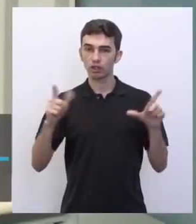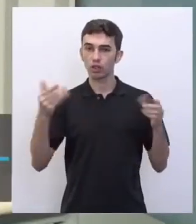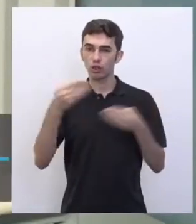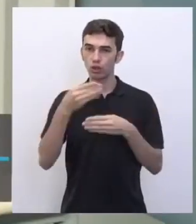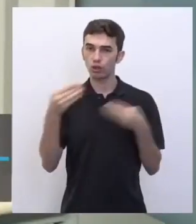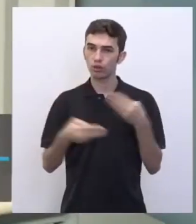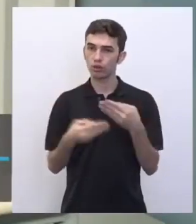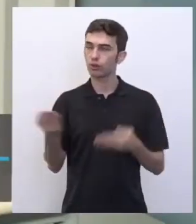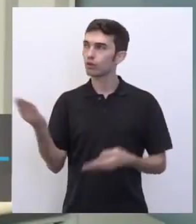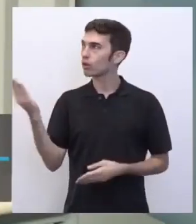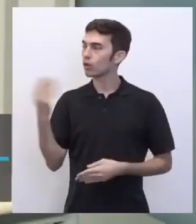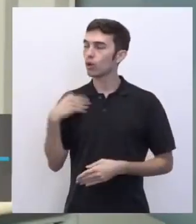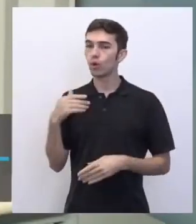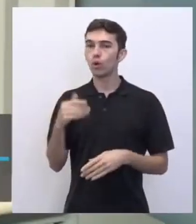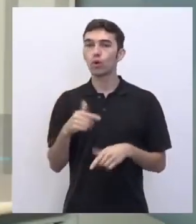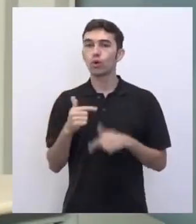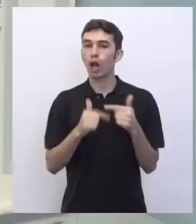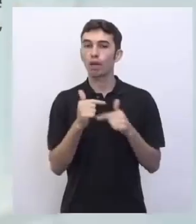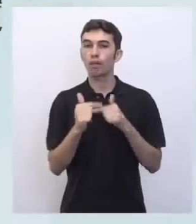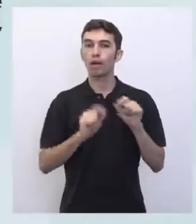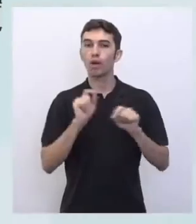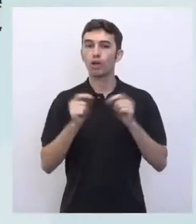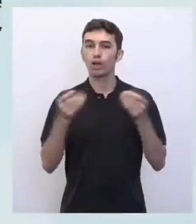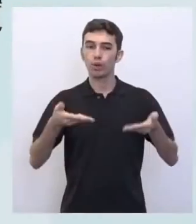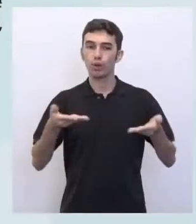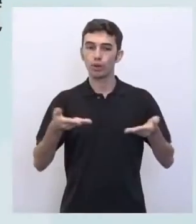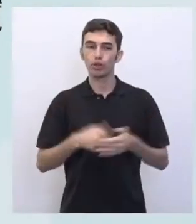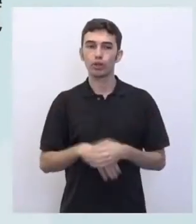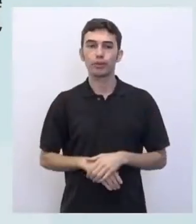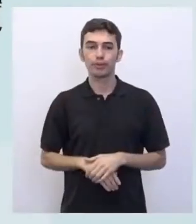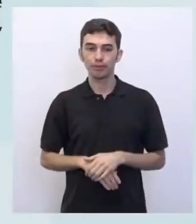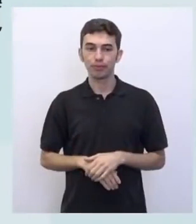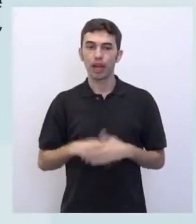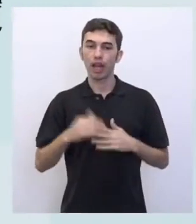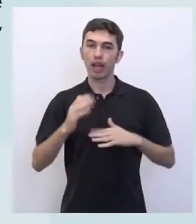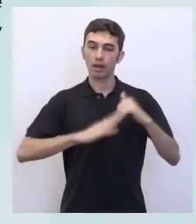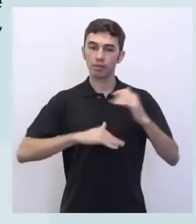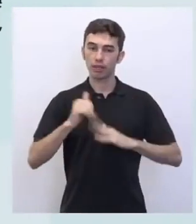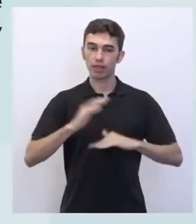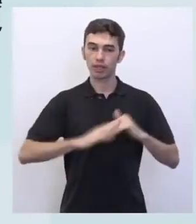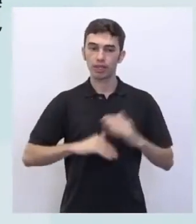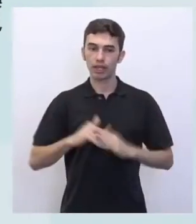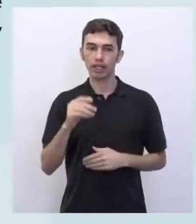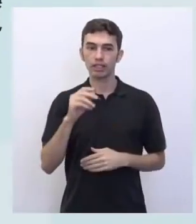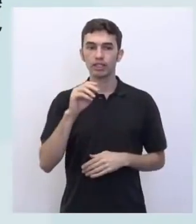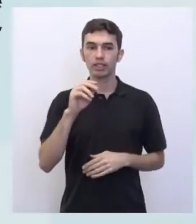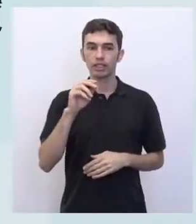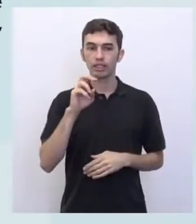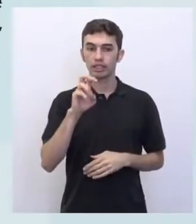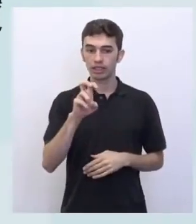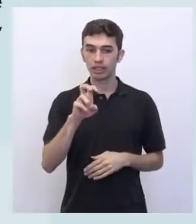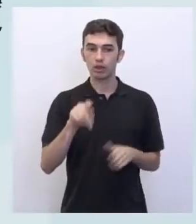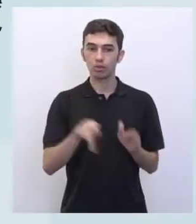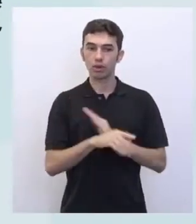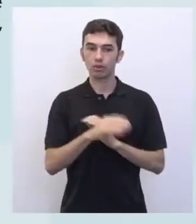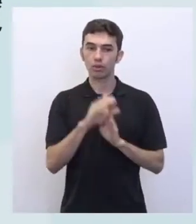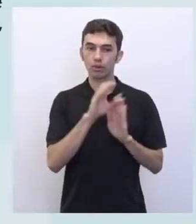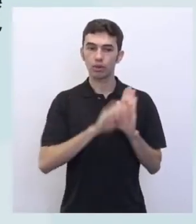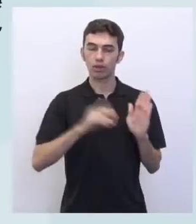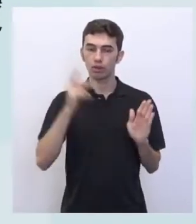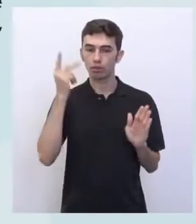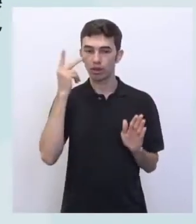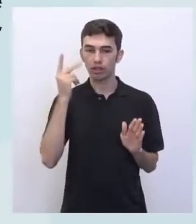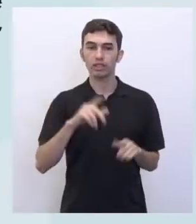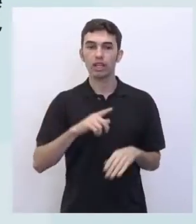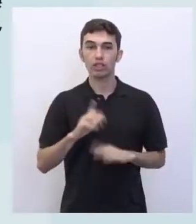temos aí o que nós vamos trabalhar na aula de hoje. Então, a habilidade 5 do currículo paulista, ela